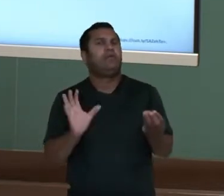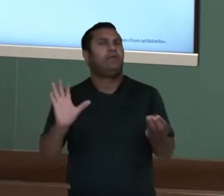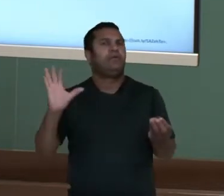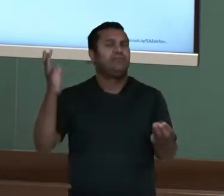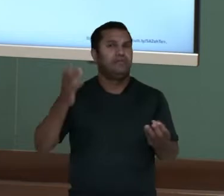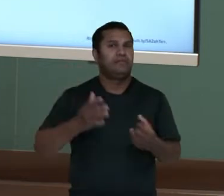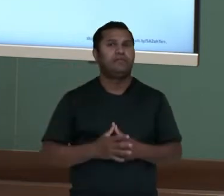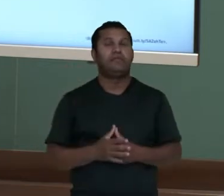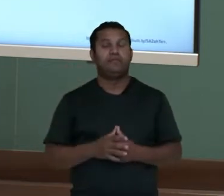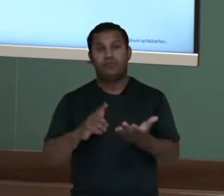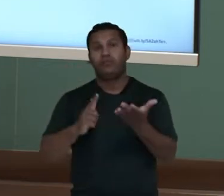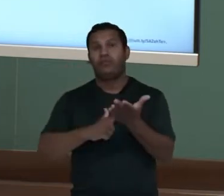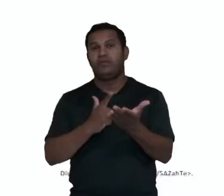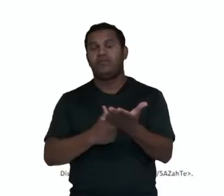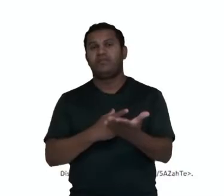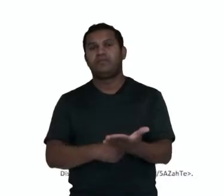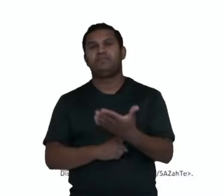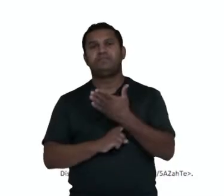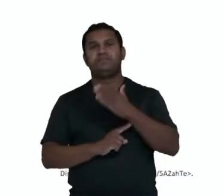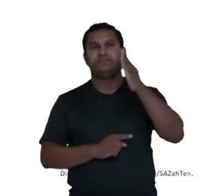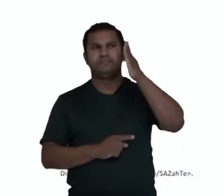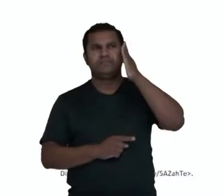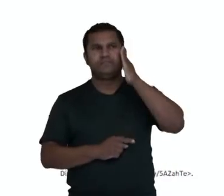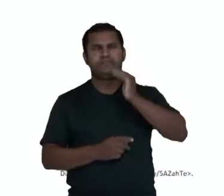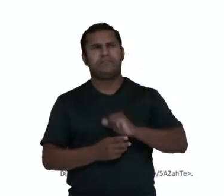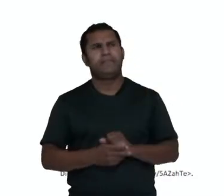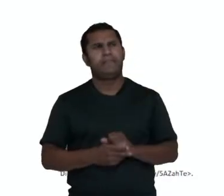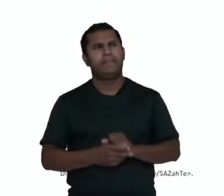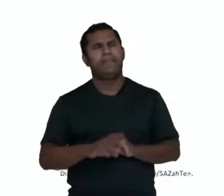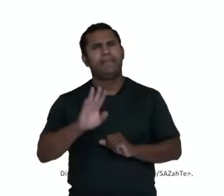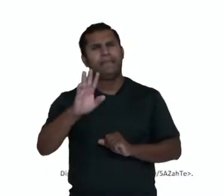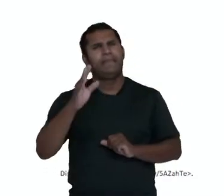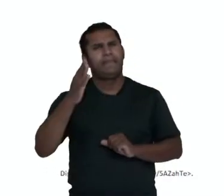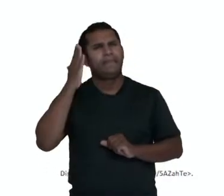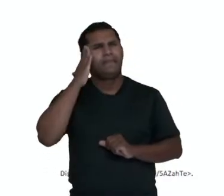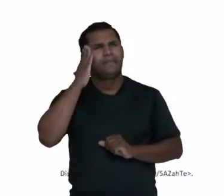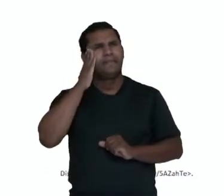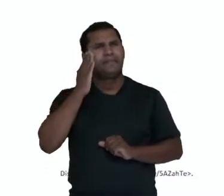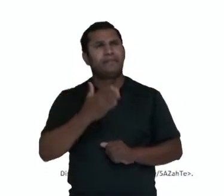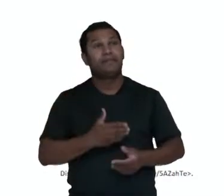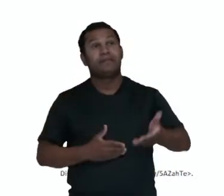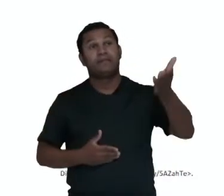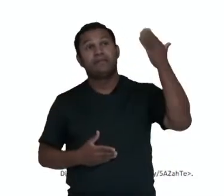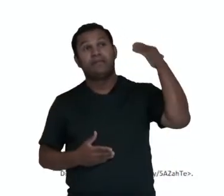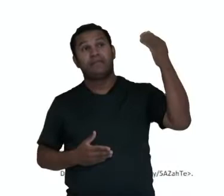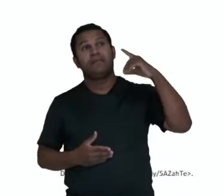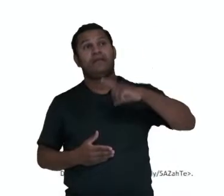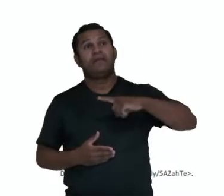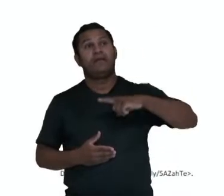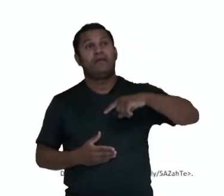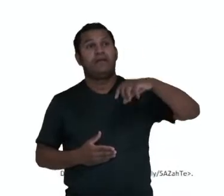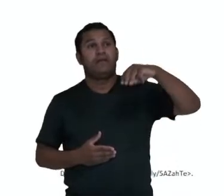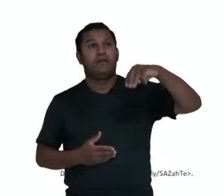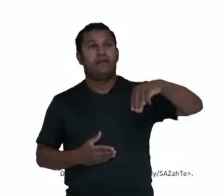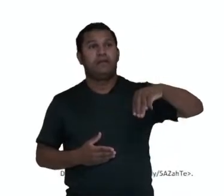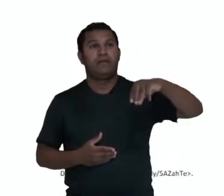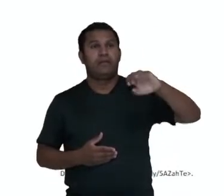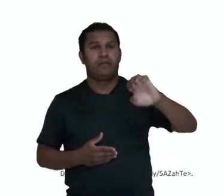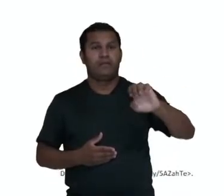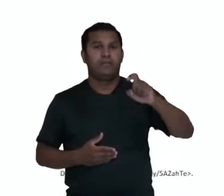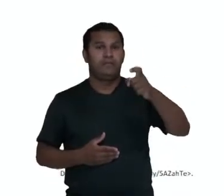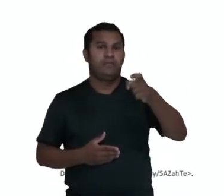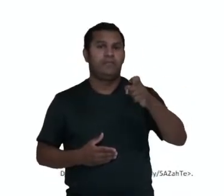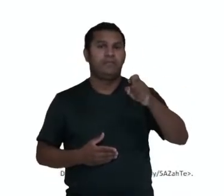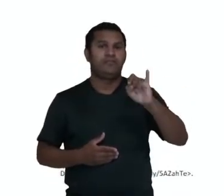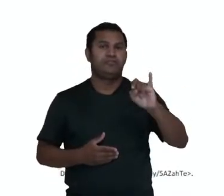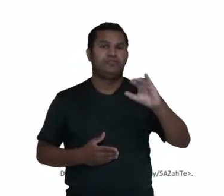alguns conceitos, não é mesmo? Você se recorda quem foram os mexicas? Qual o nome do império formado